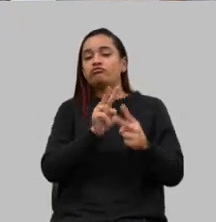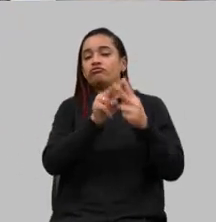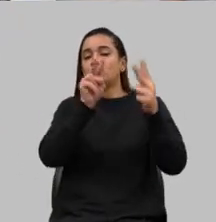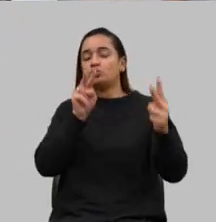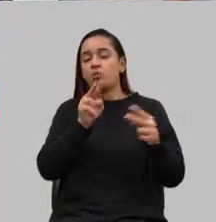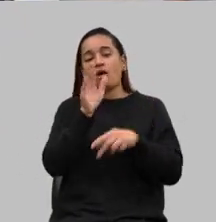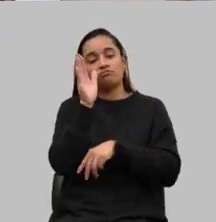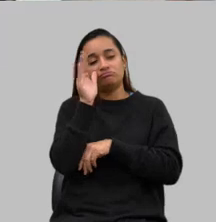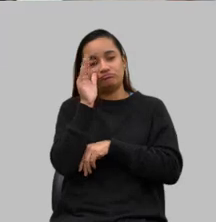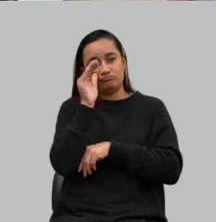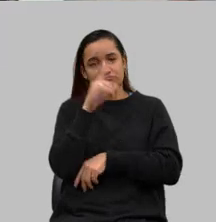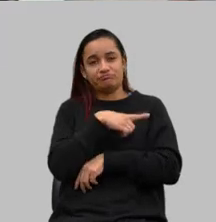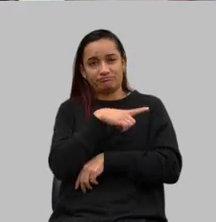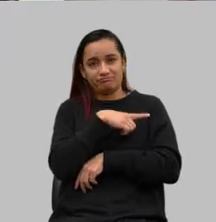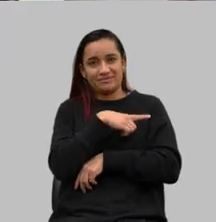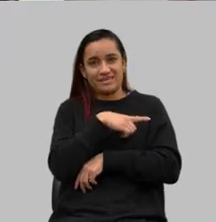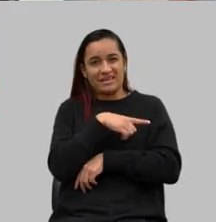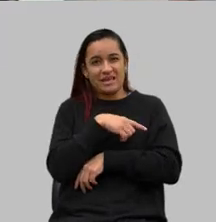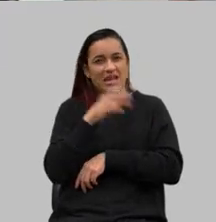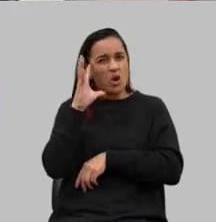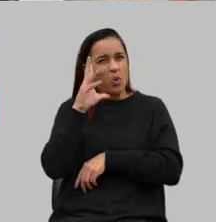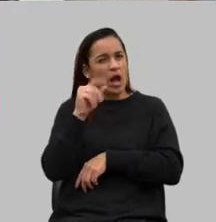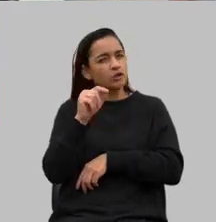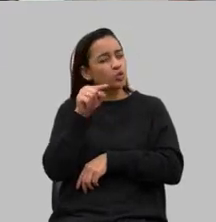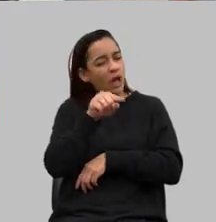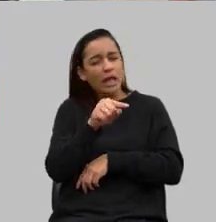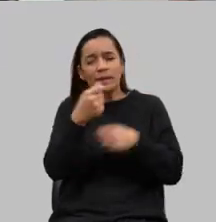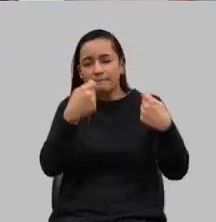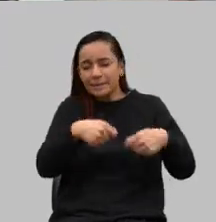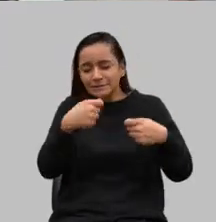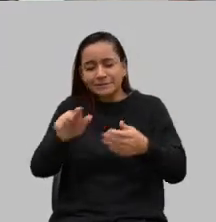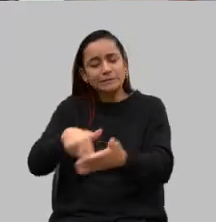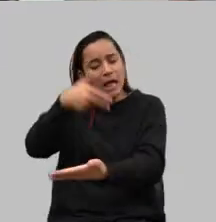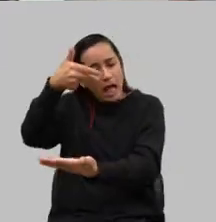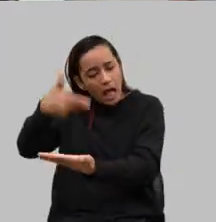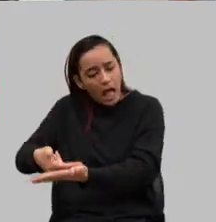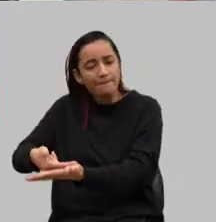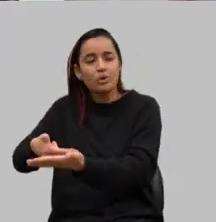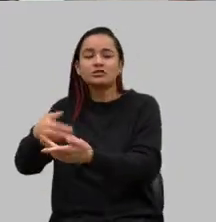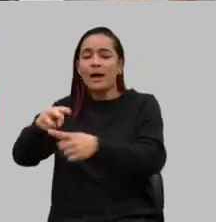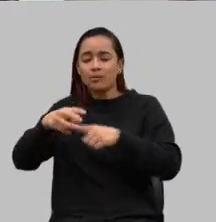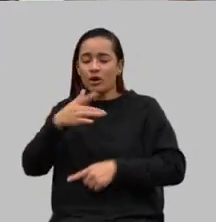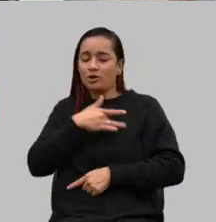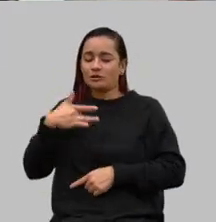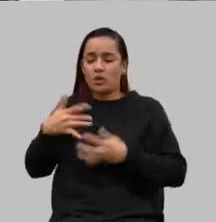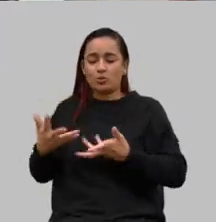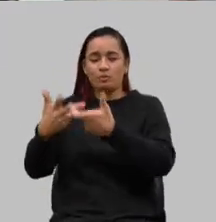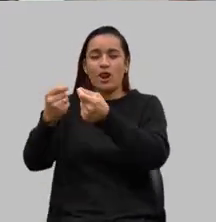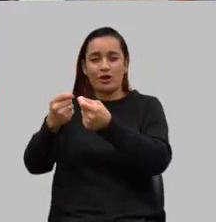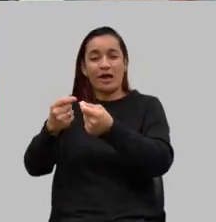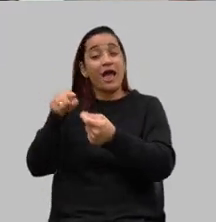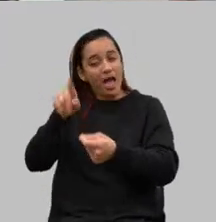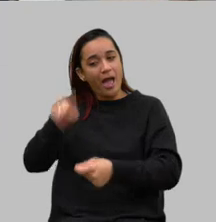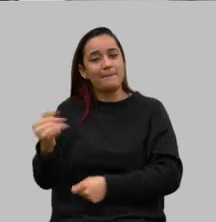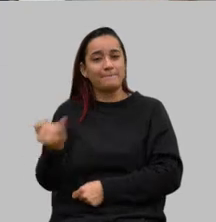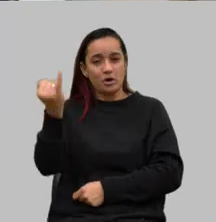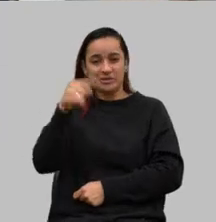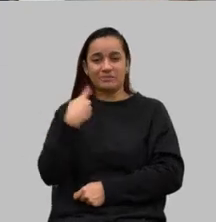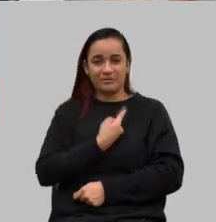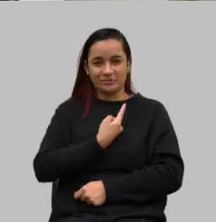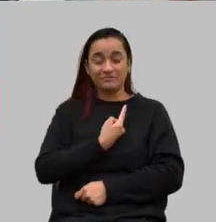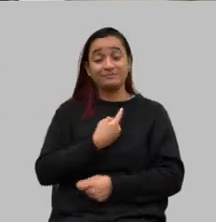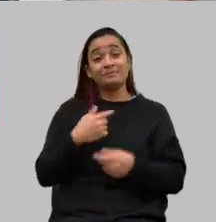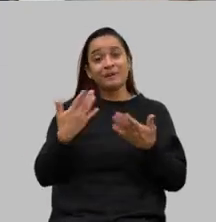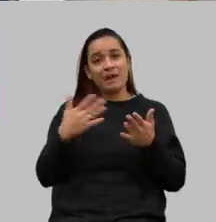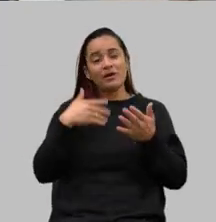fisicamente eu acho que ela nem devia estar nos acompanhando ela tem que ficar repousando para recuperar que ela é muito importante pra gente mas ela eu